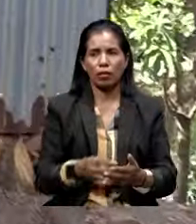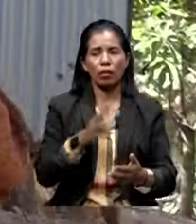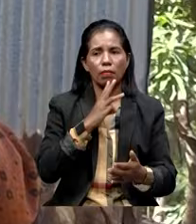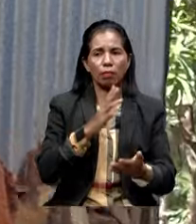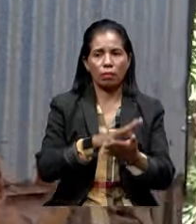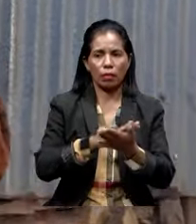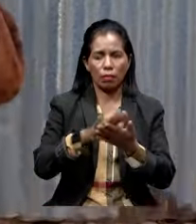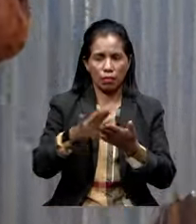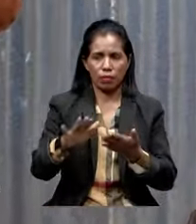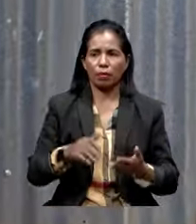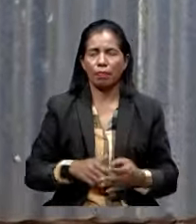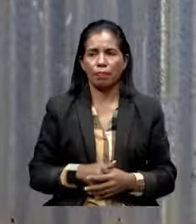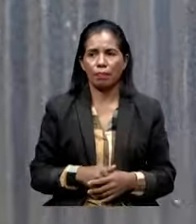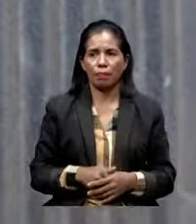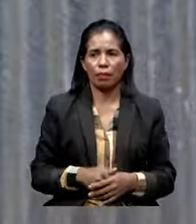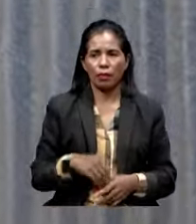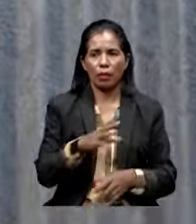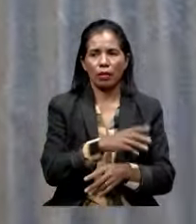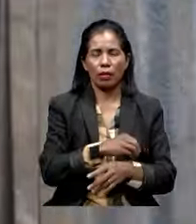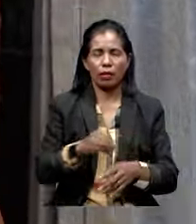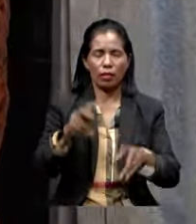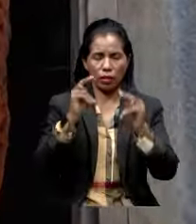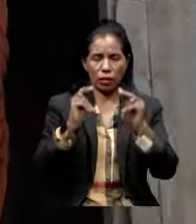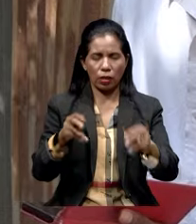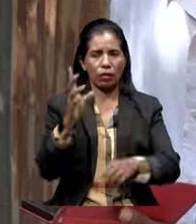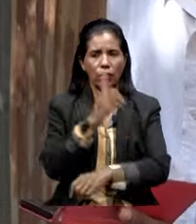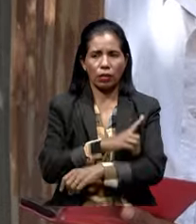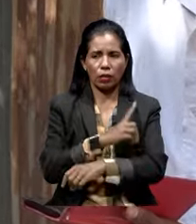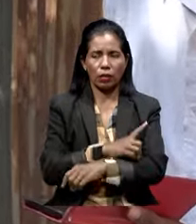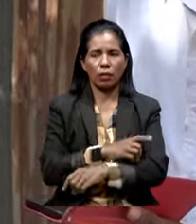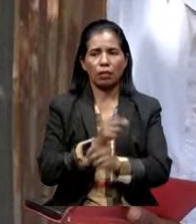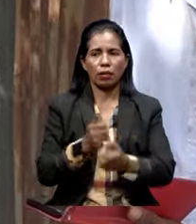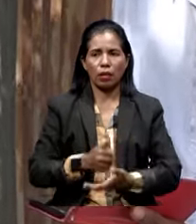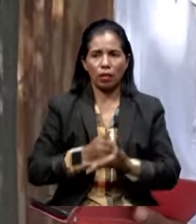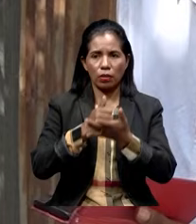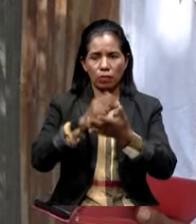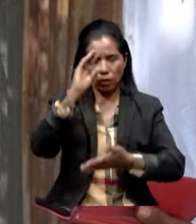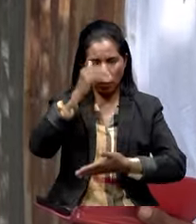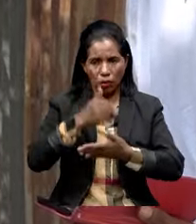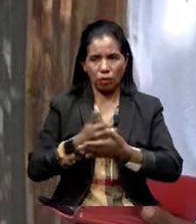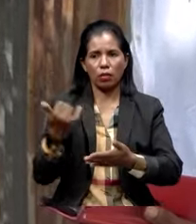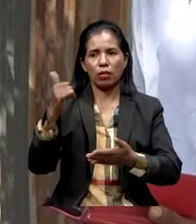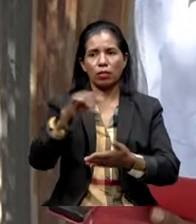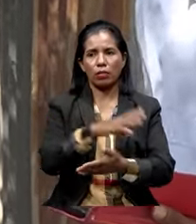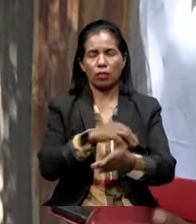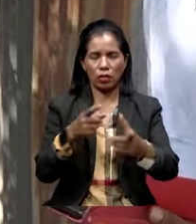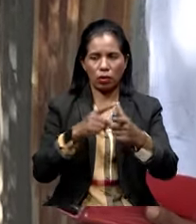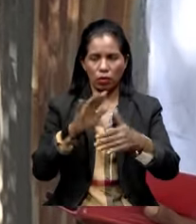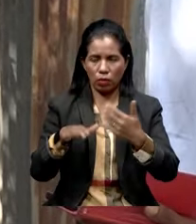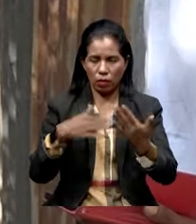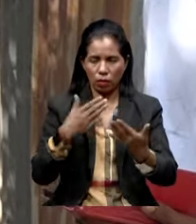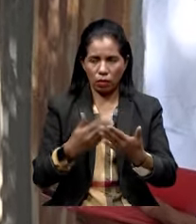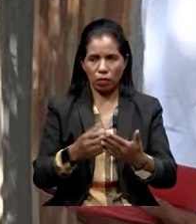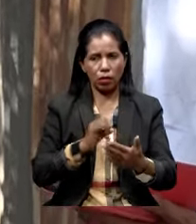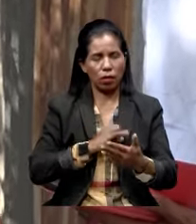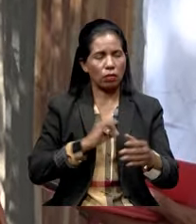bemos, não temos necessidade de lor-lor. Então, nós temos que sustentar o ansia. O Nian, e há